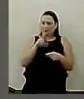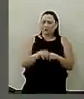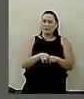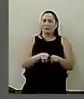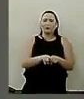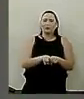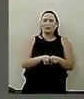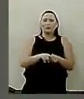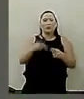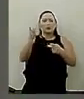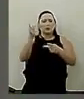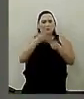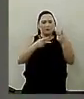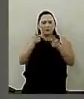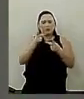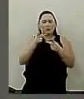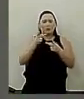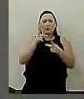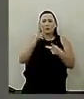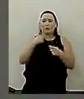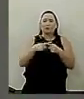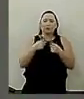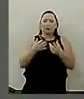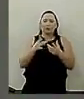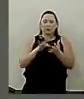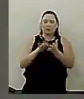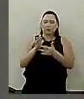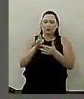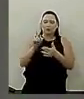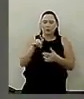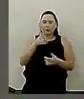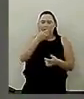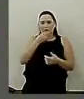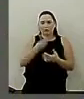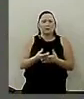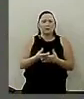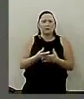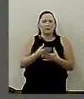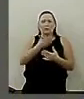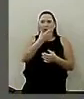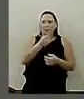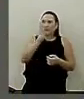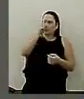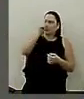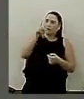que a tempestade se acalmou pela voz de um homem que está ali no barco com eles.